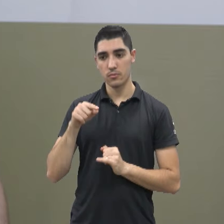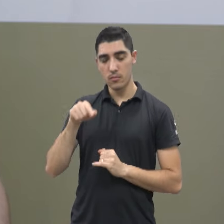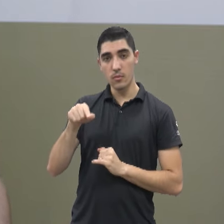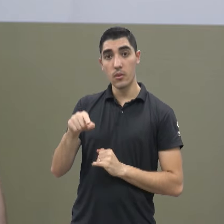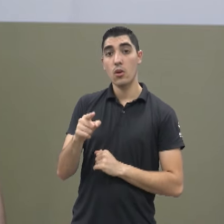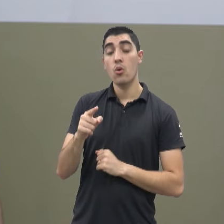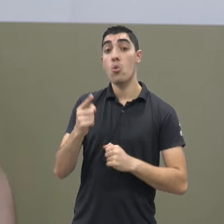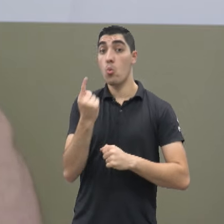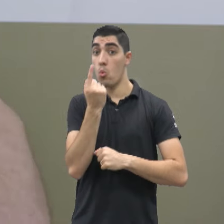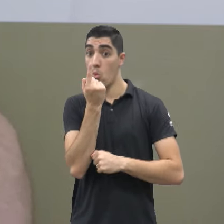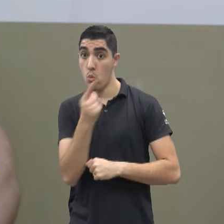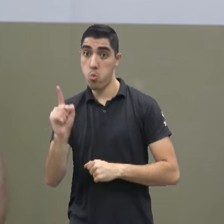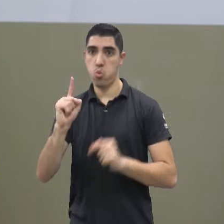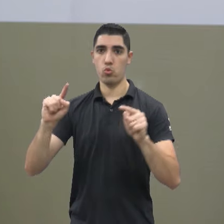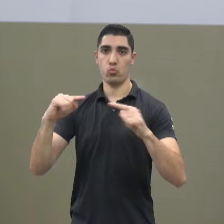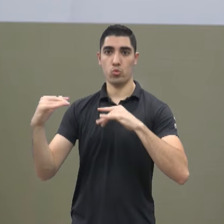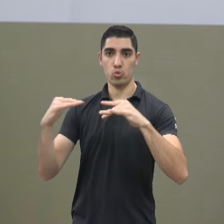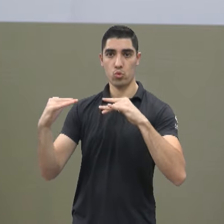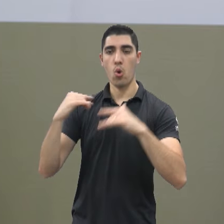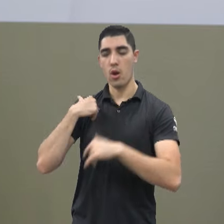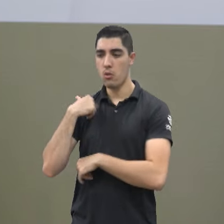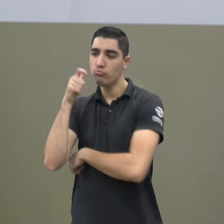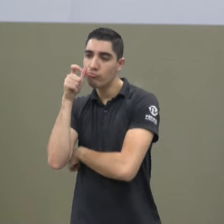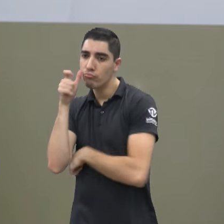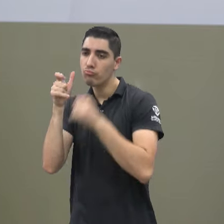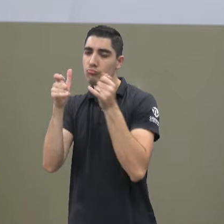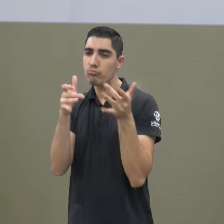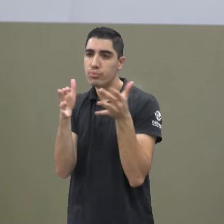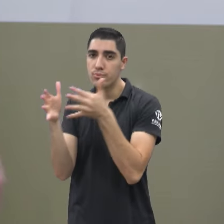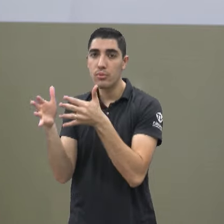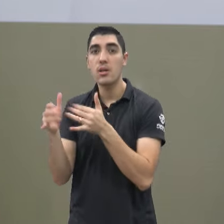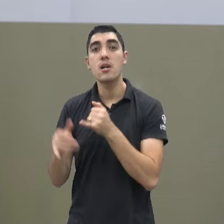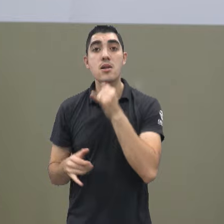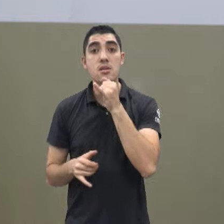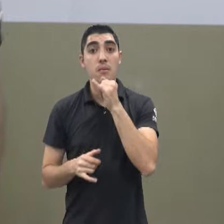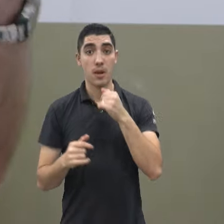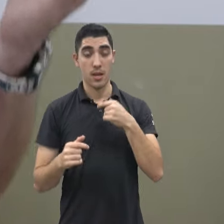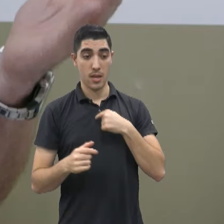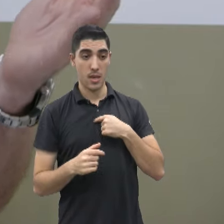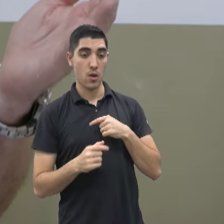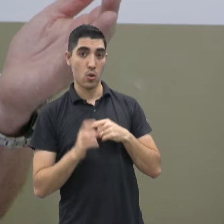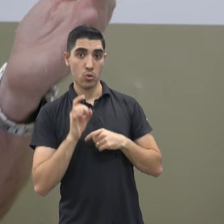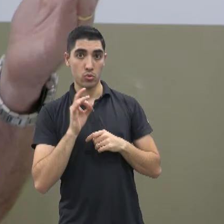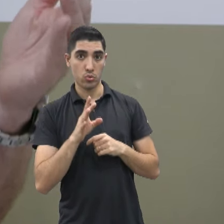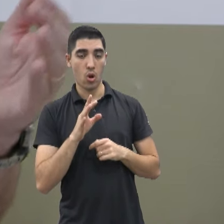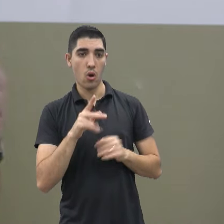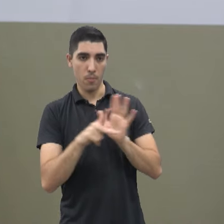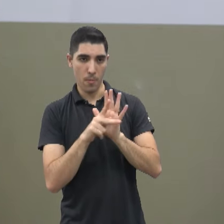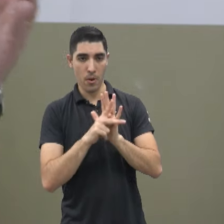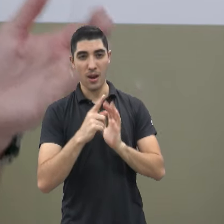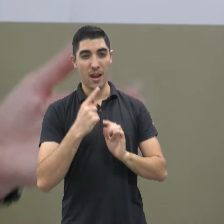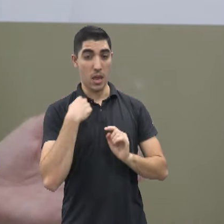equipe adversária. Ou, por exemplo, nós já jogamos com o Franca. Então, eu vou pegar nós e Franca no primeiro turno, vou assistir o jogo